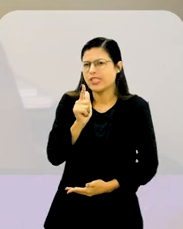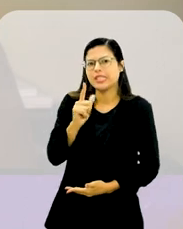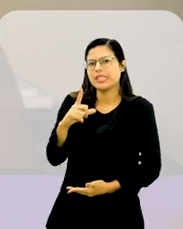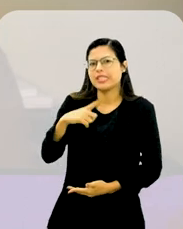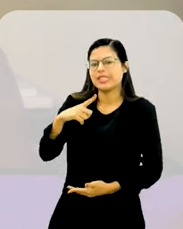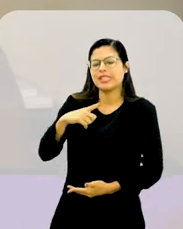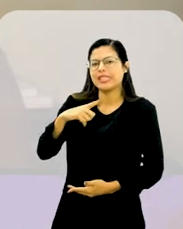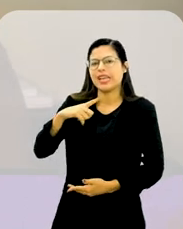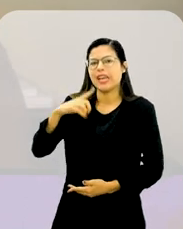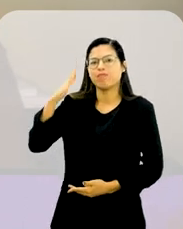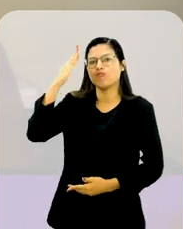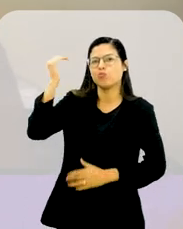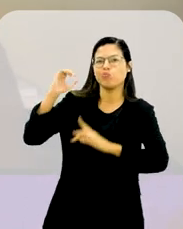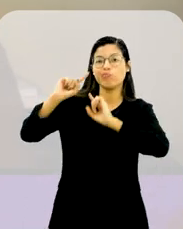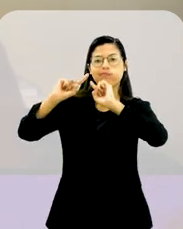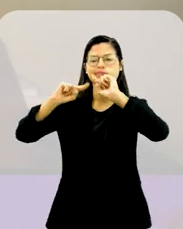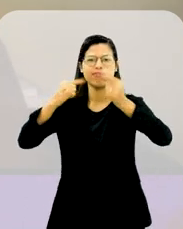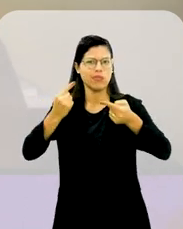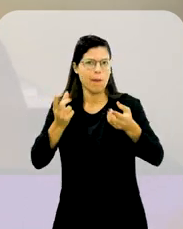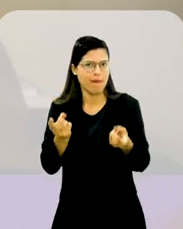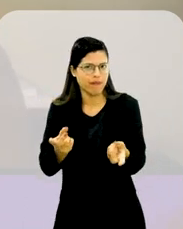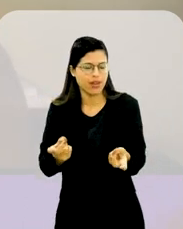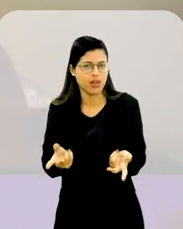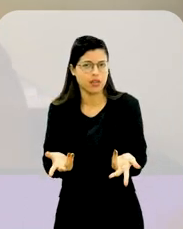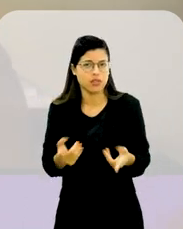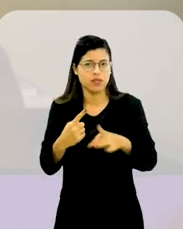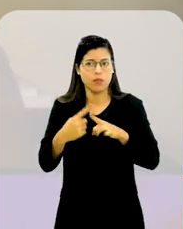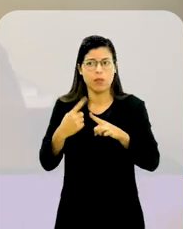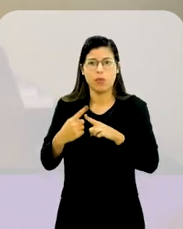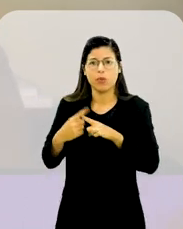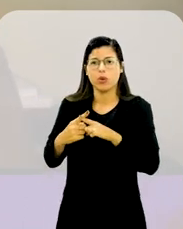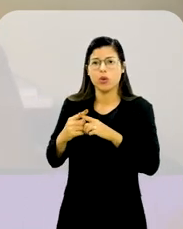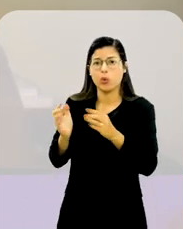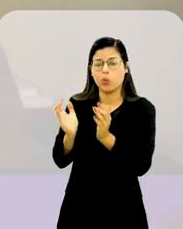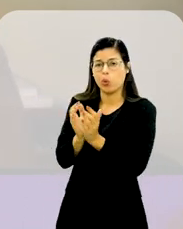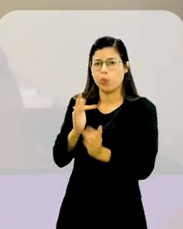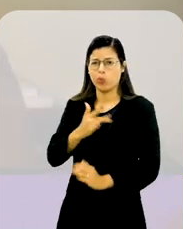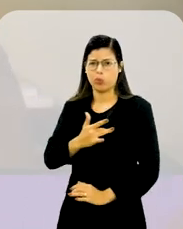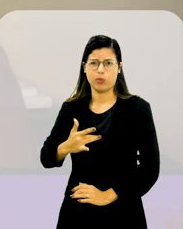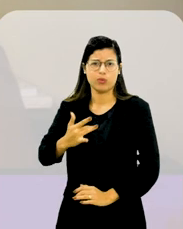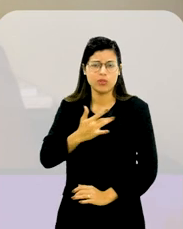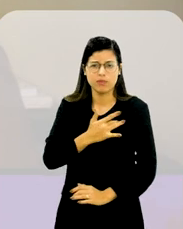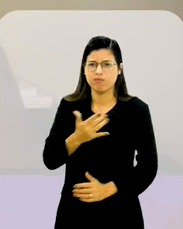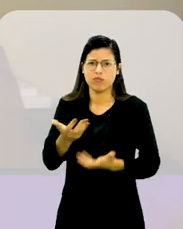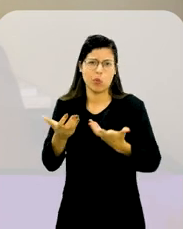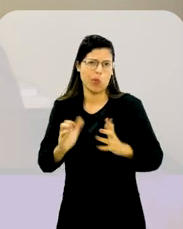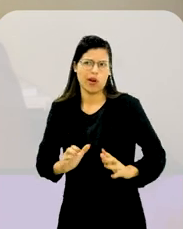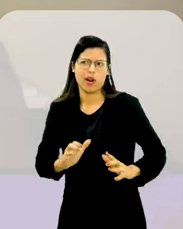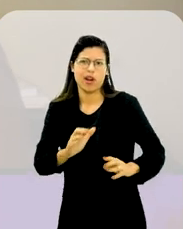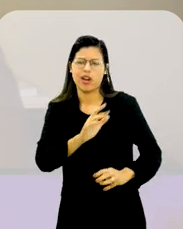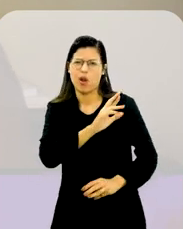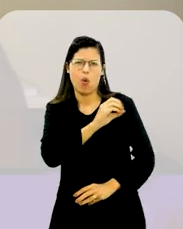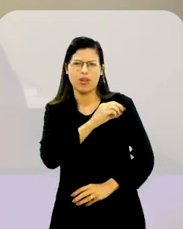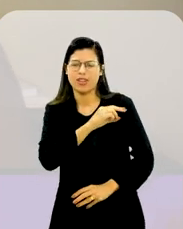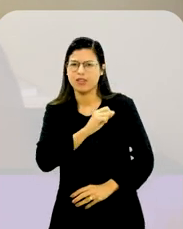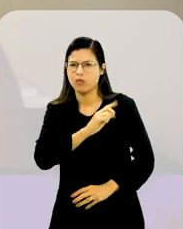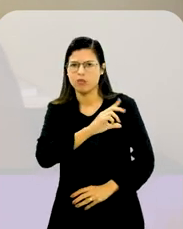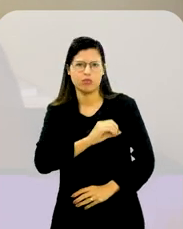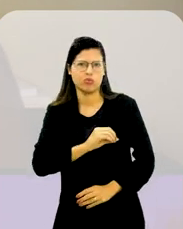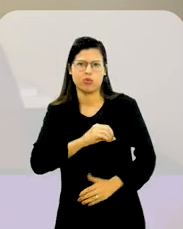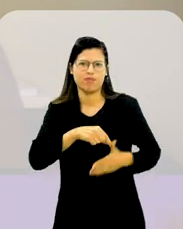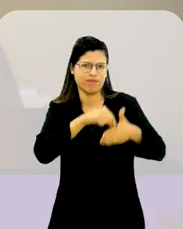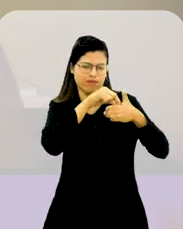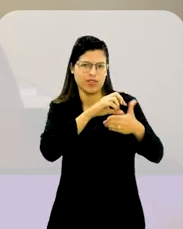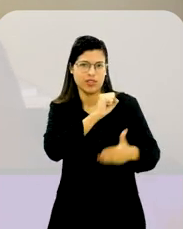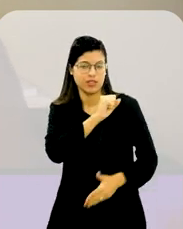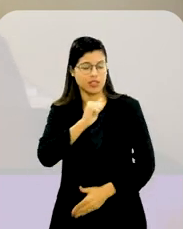o mesmo entre aspas sucesso né de uma de uma venda porque a torcida do Cruzeiro não queria mais a participação do Ronaldo Fenômeno à